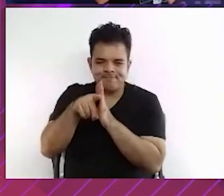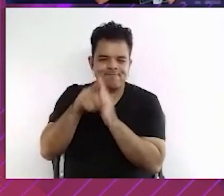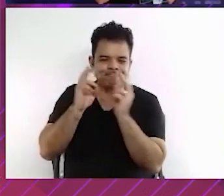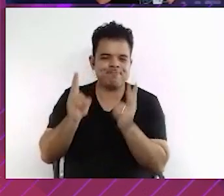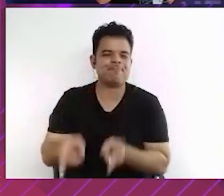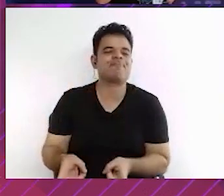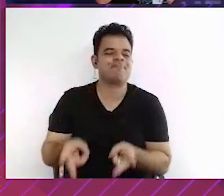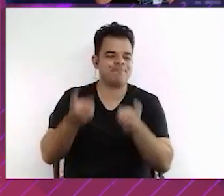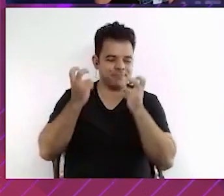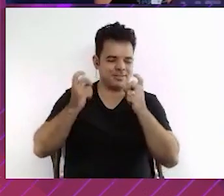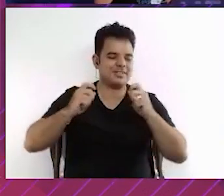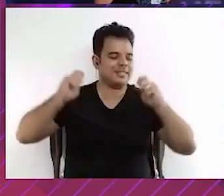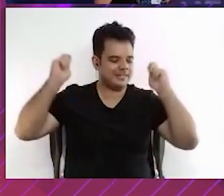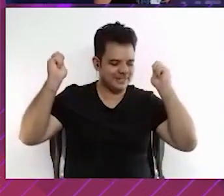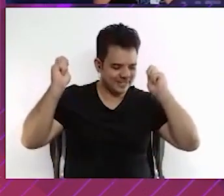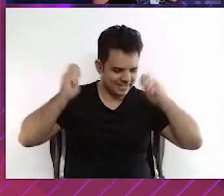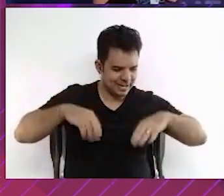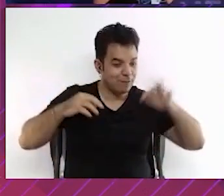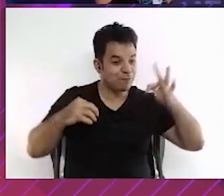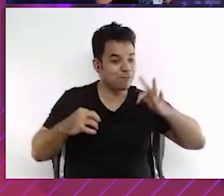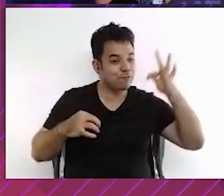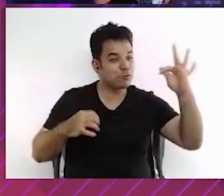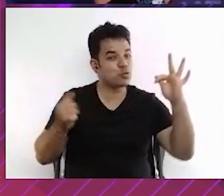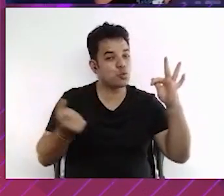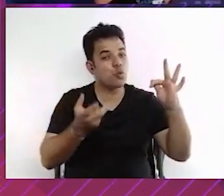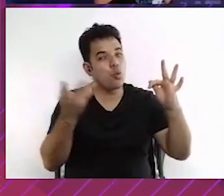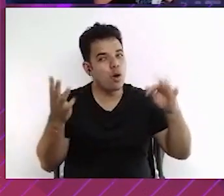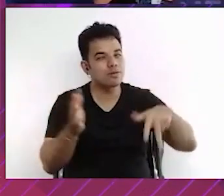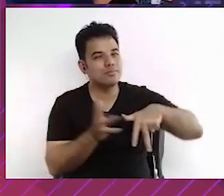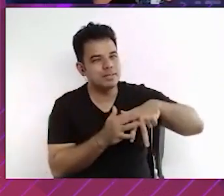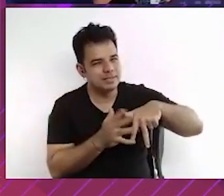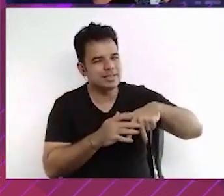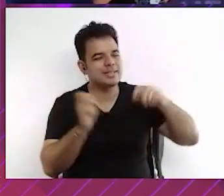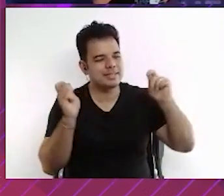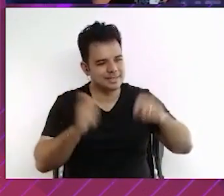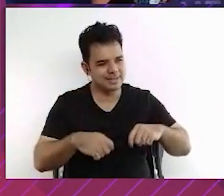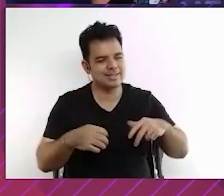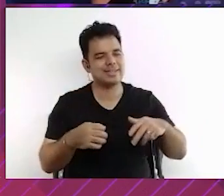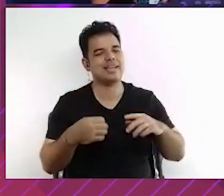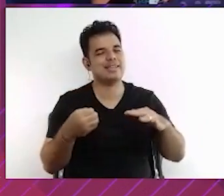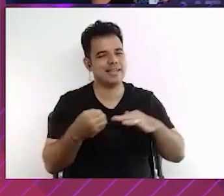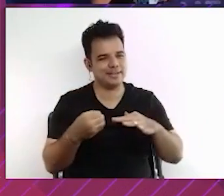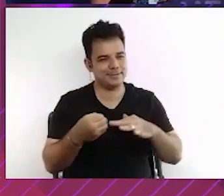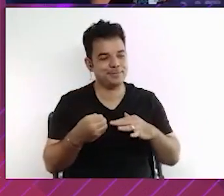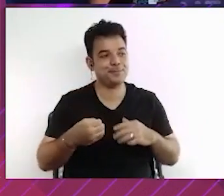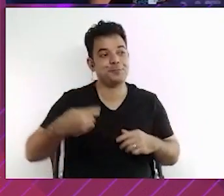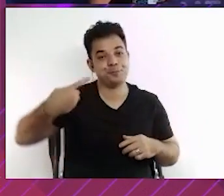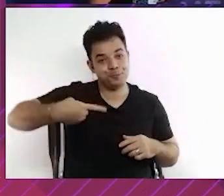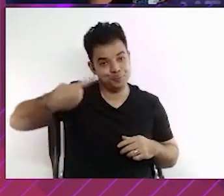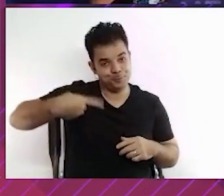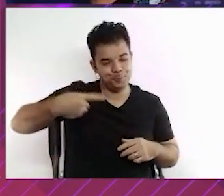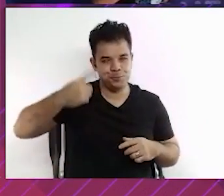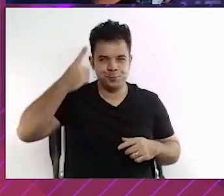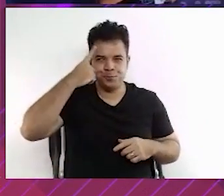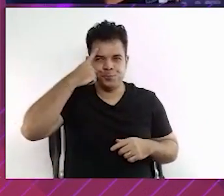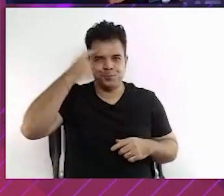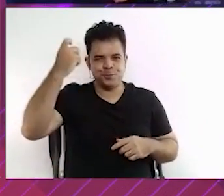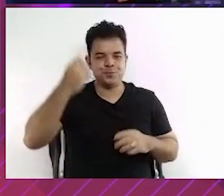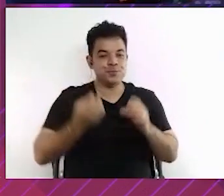para a gente fazer uma previsão de demanda com os dados que a gente tinha. Aí, o primeiro modelo que a gente